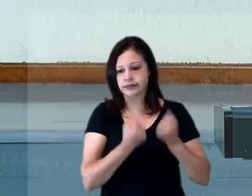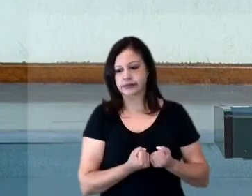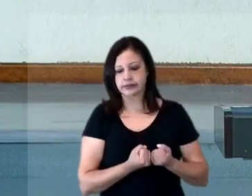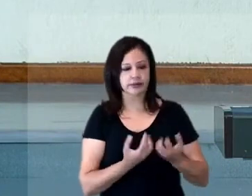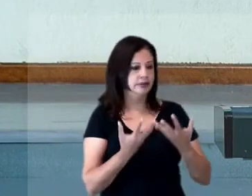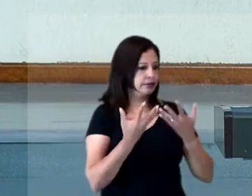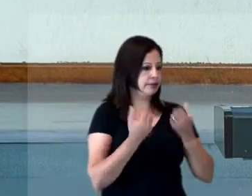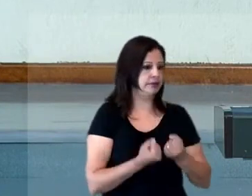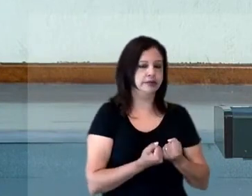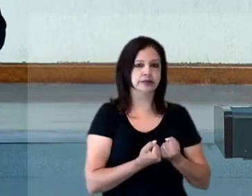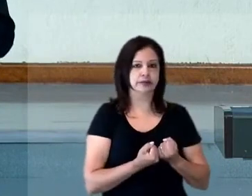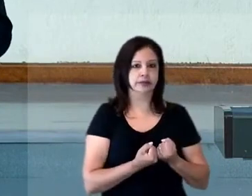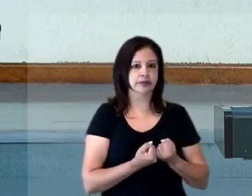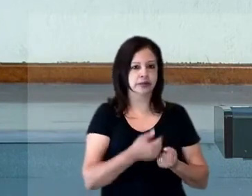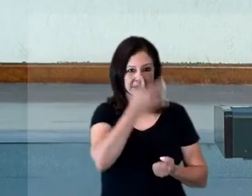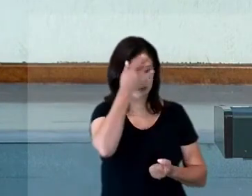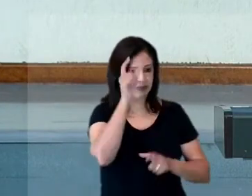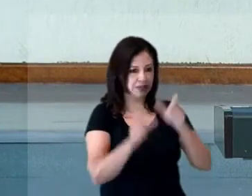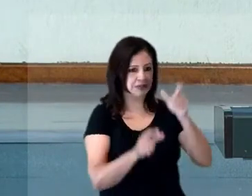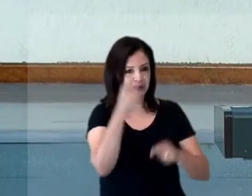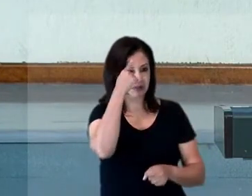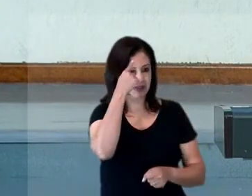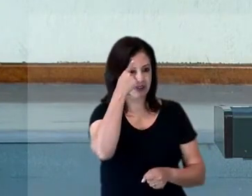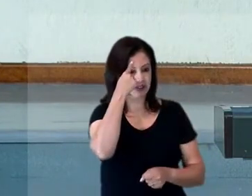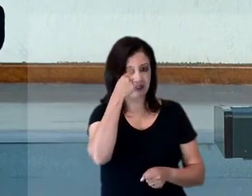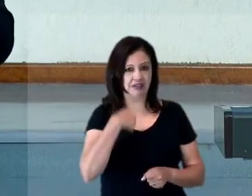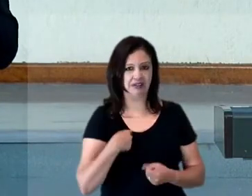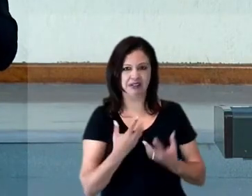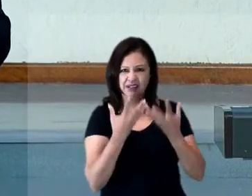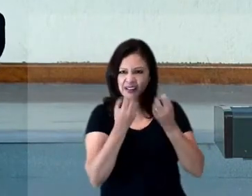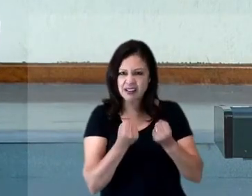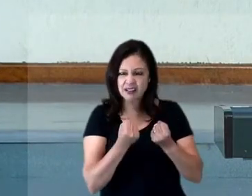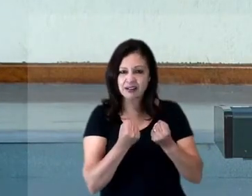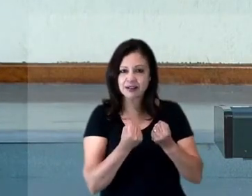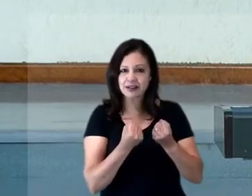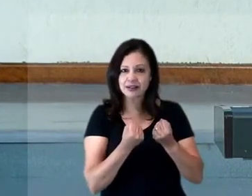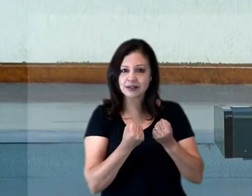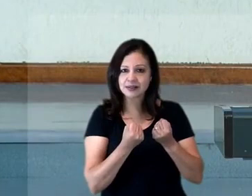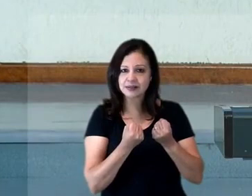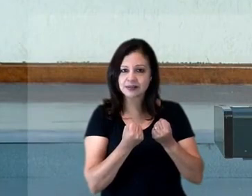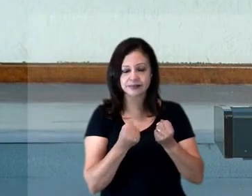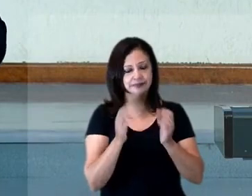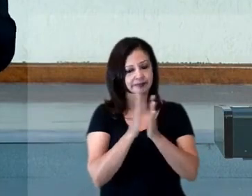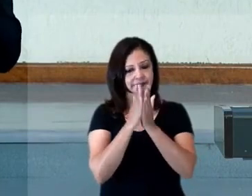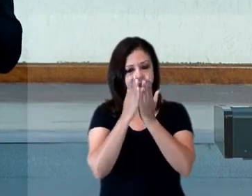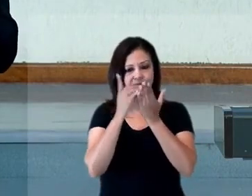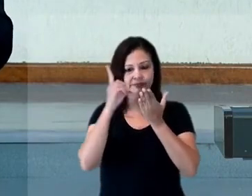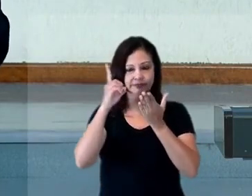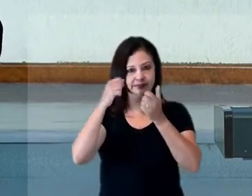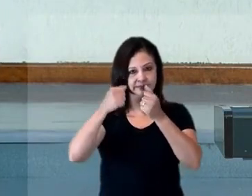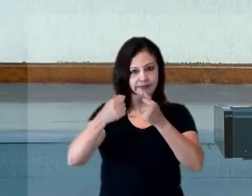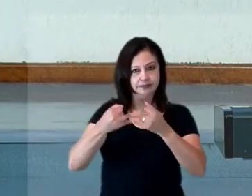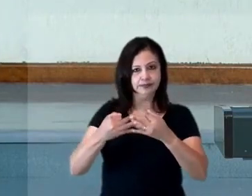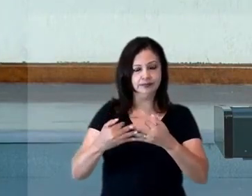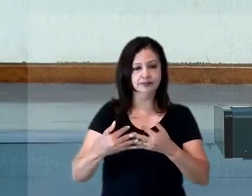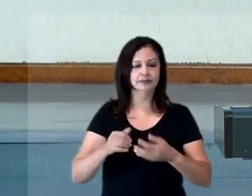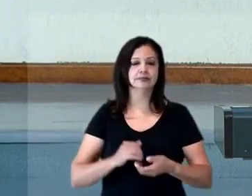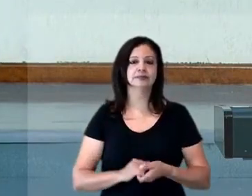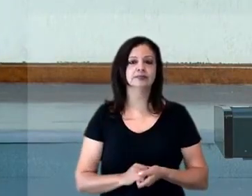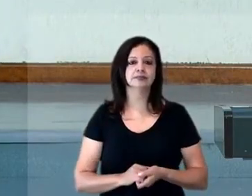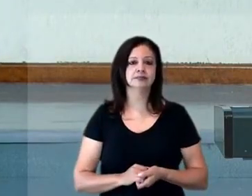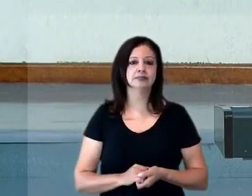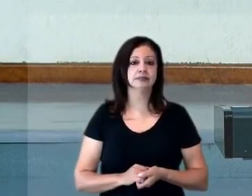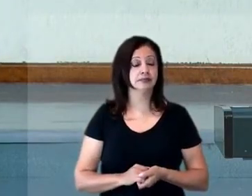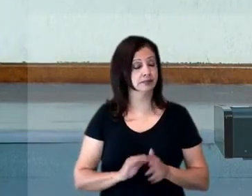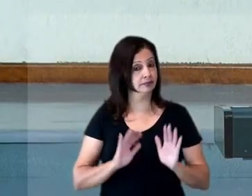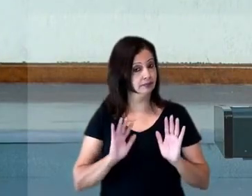falam, o que as pessoas pensam? A Bíblia diz, a verdade, uma frase que diz, a verdade deve